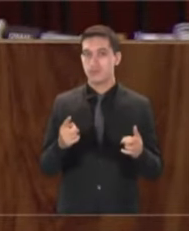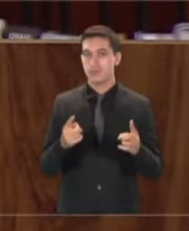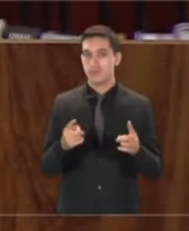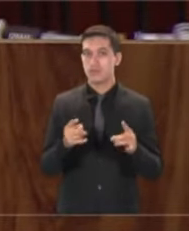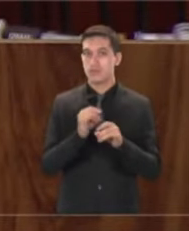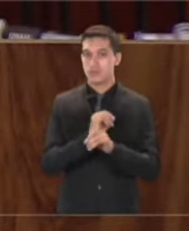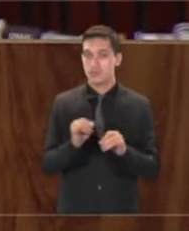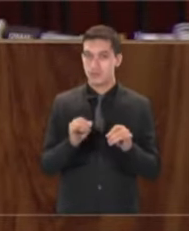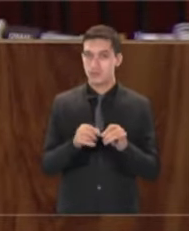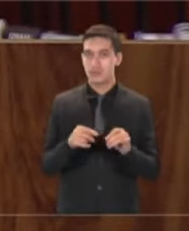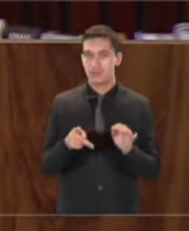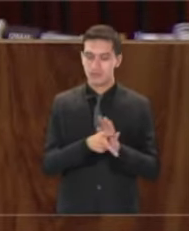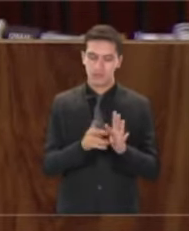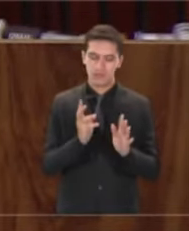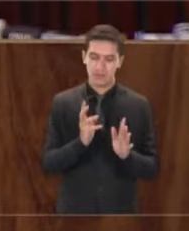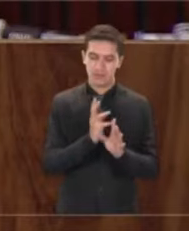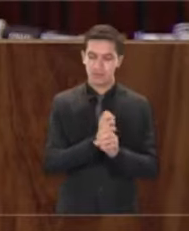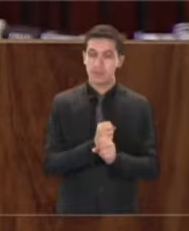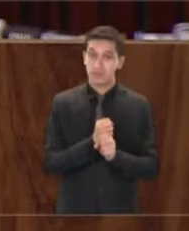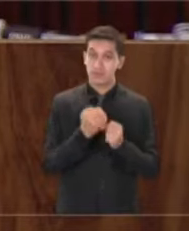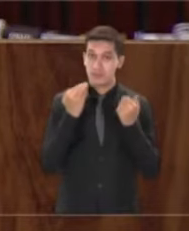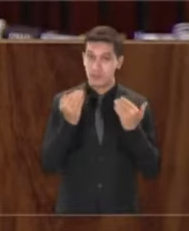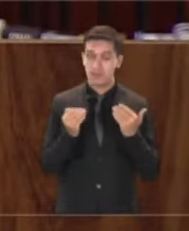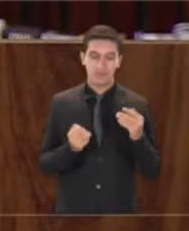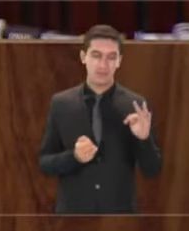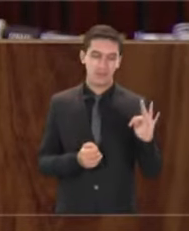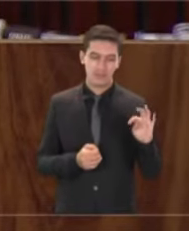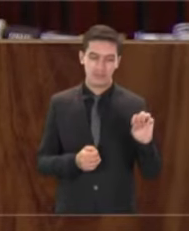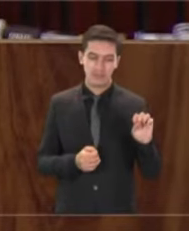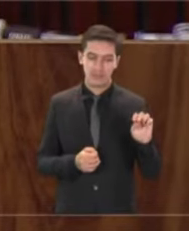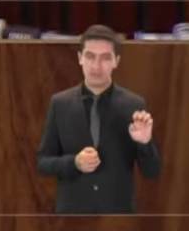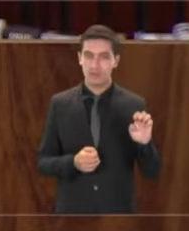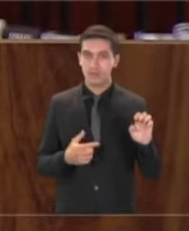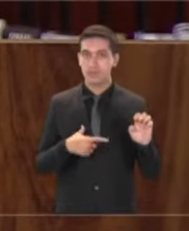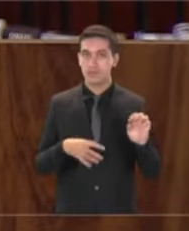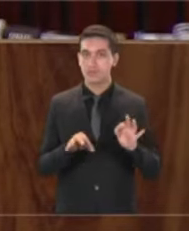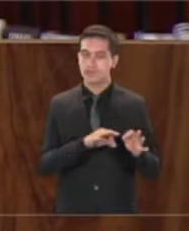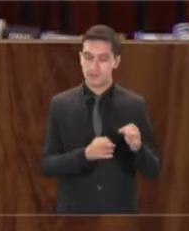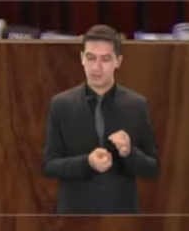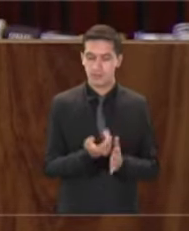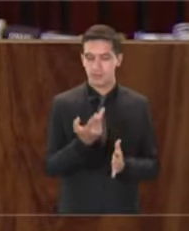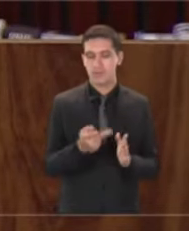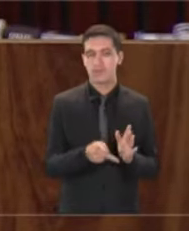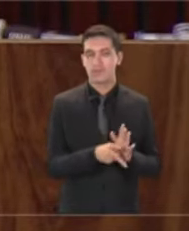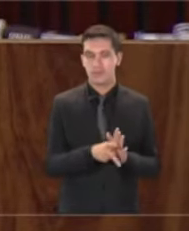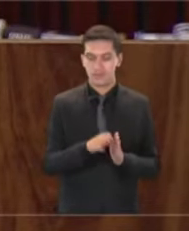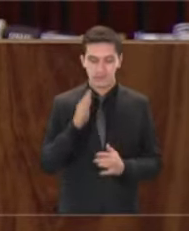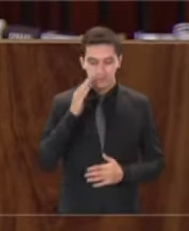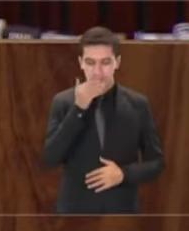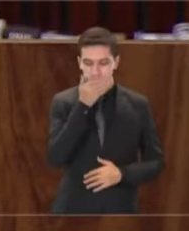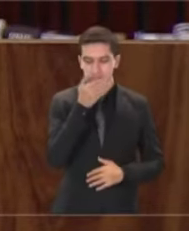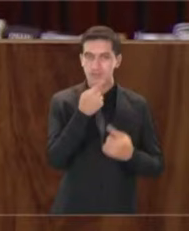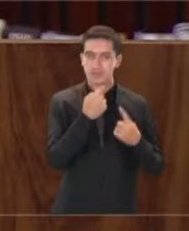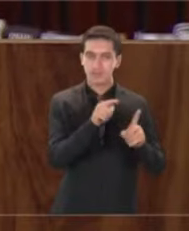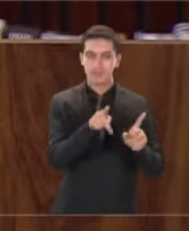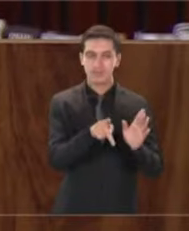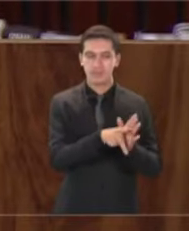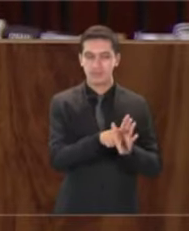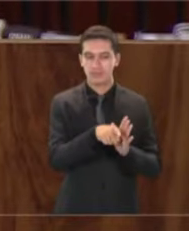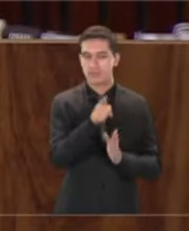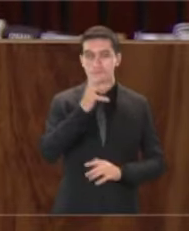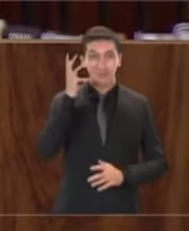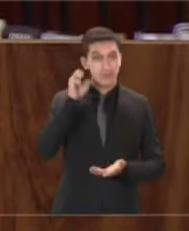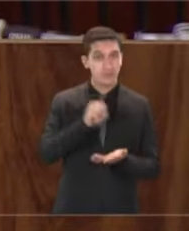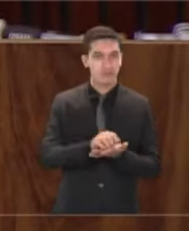à míngua de provas que o TSE teria promovido censura contra a emissora Jovem Pan, bem como de